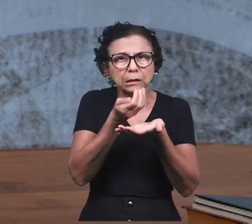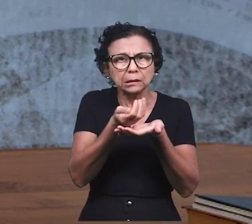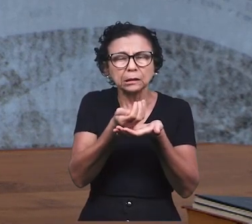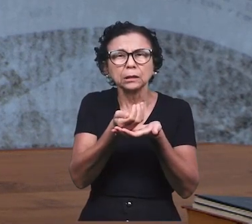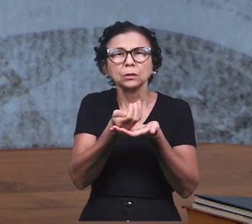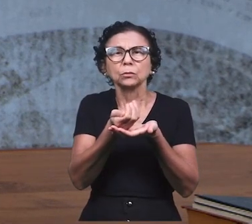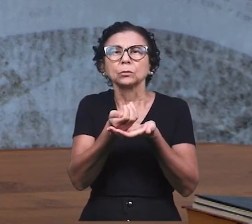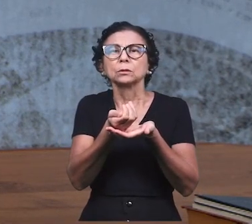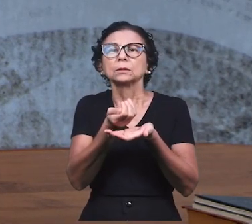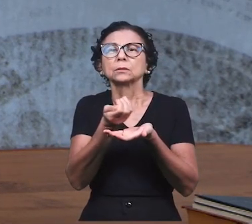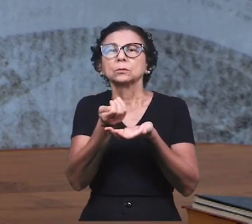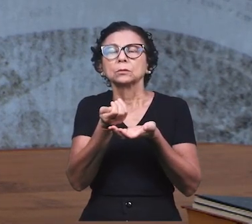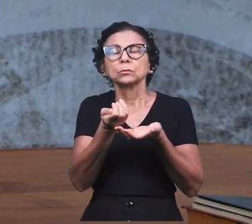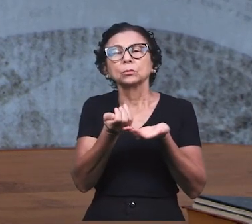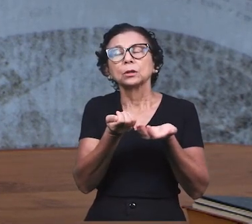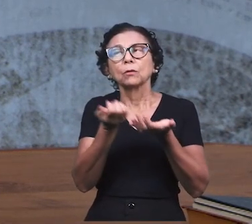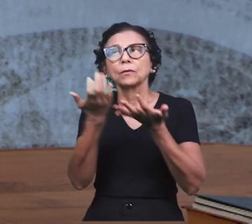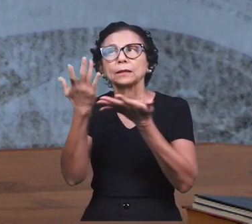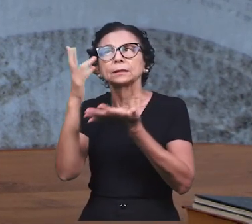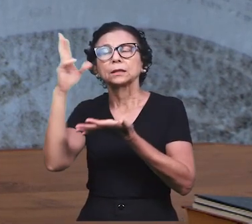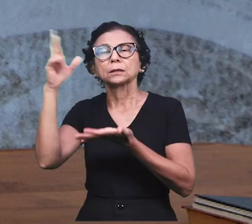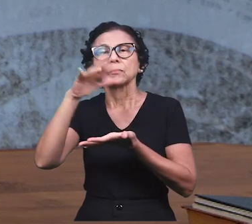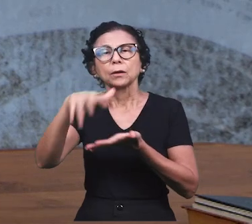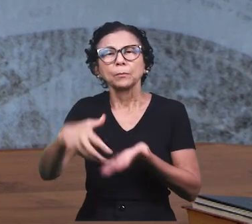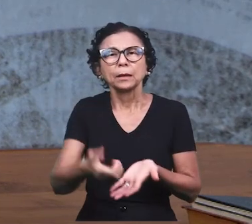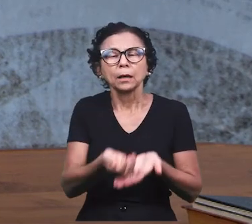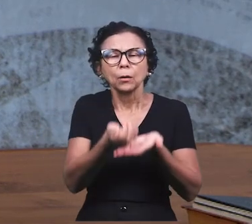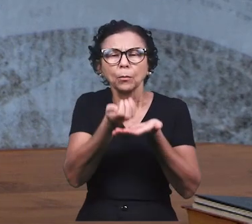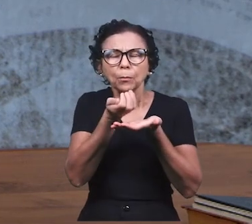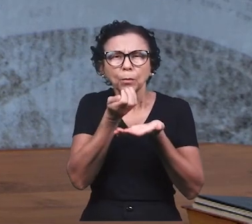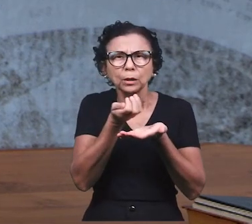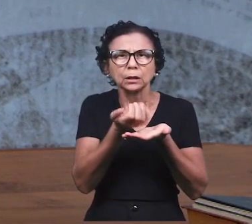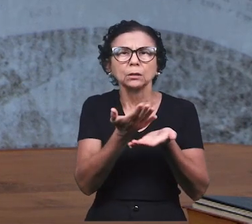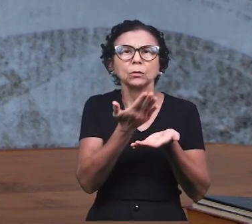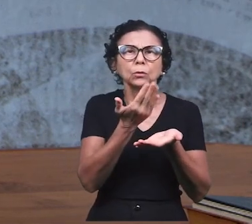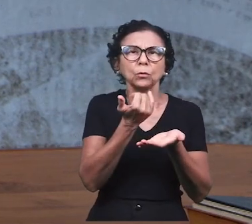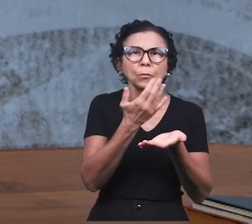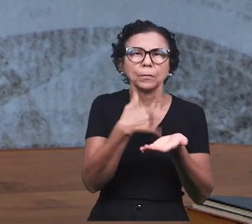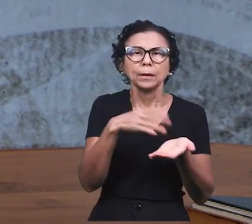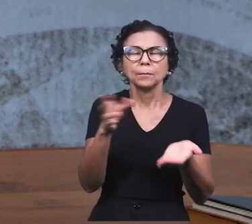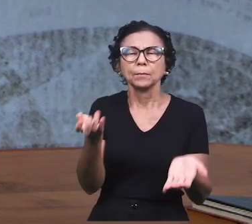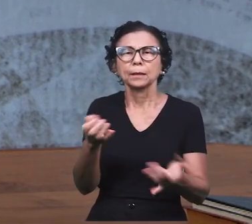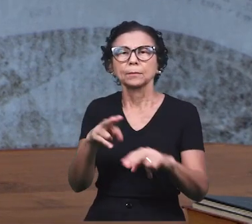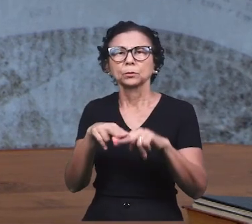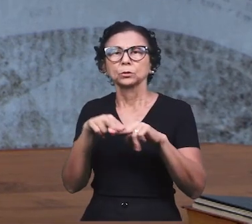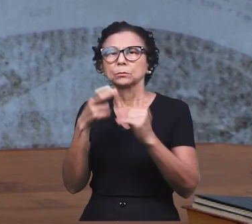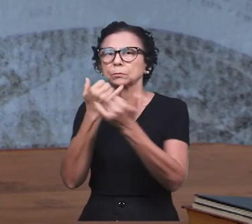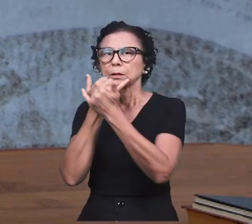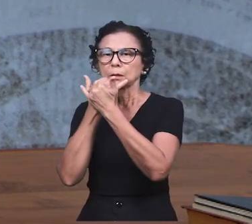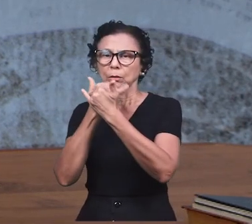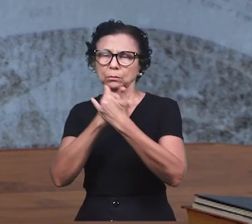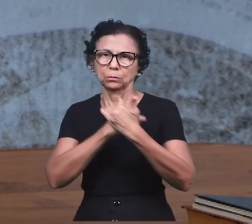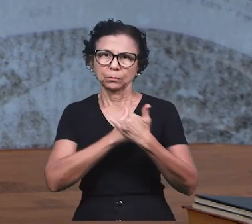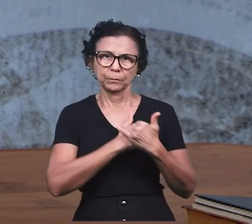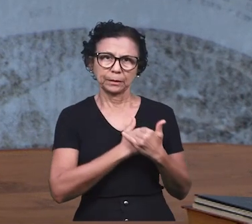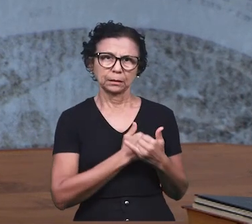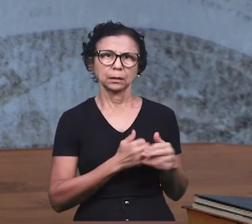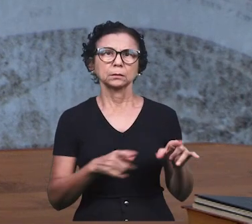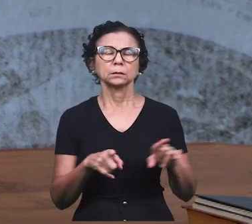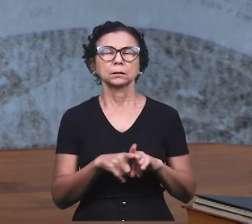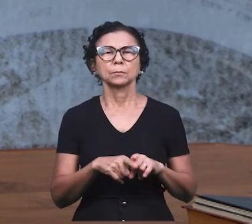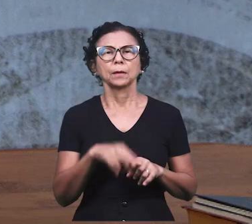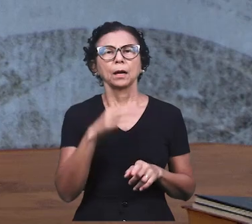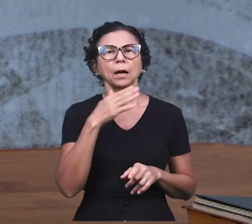é, como a expiação do pecado e como a expiação da culpa. Todo varão entre os filhos de